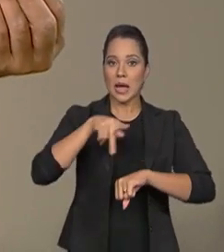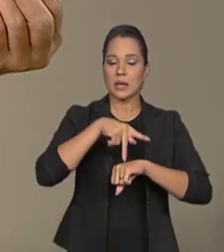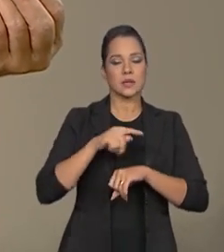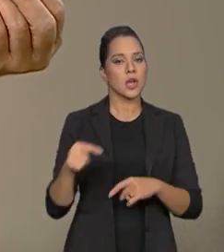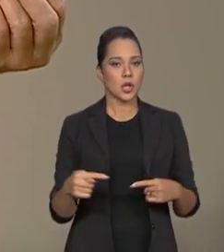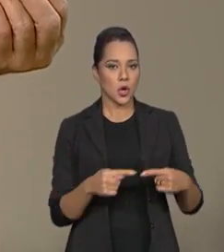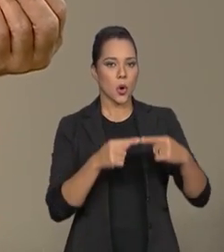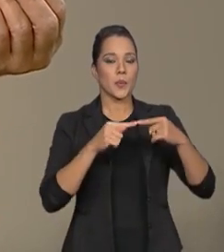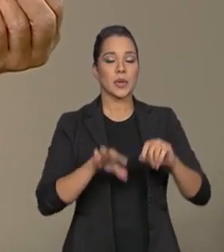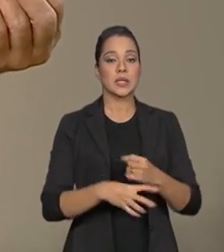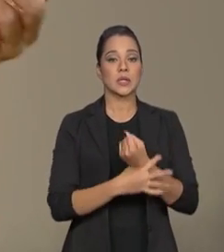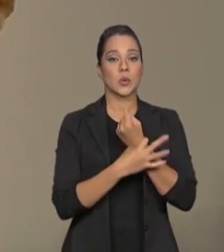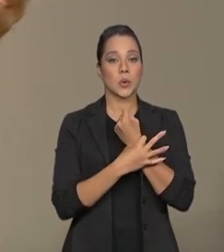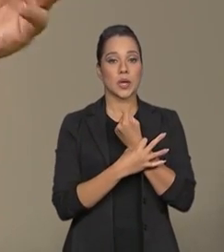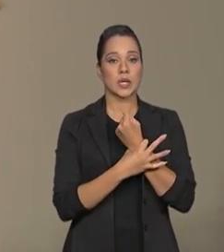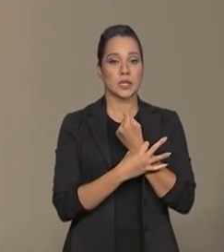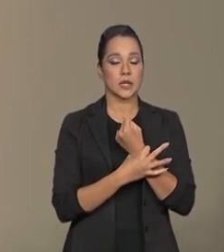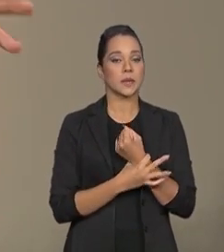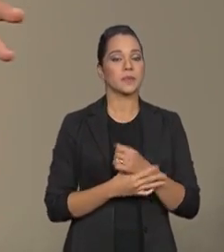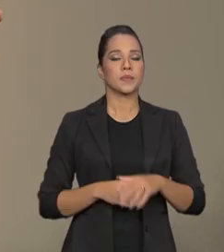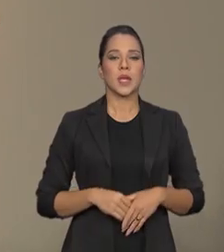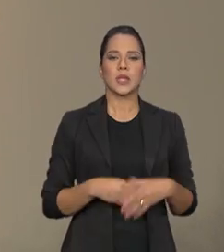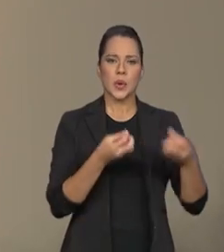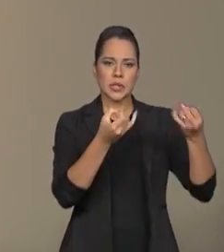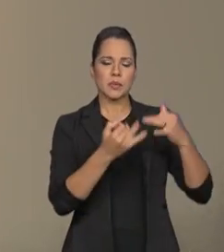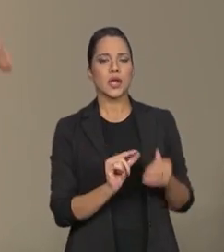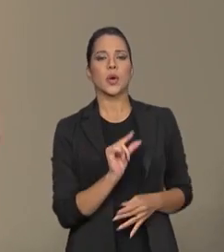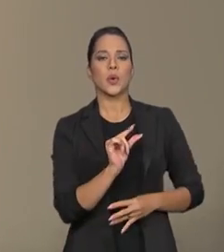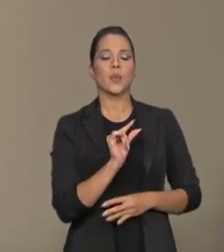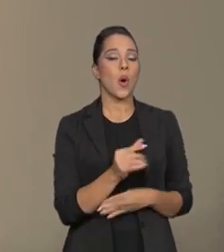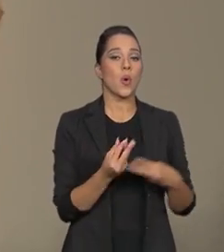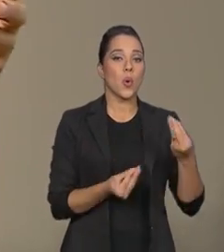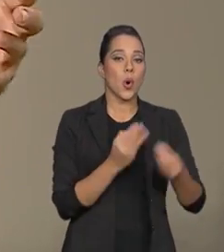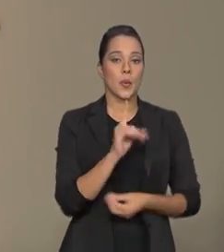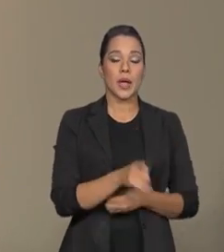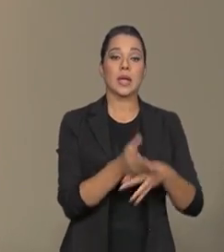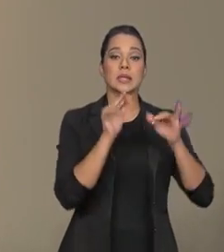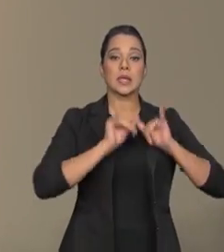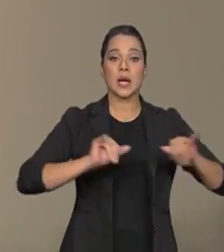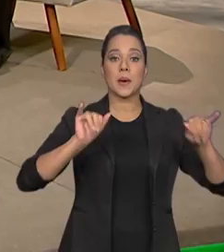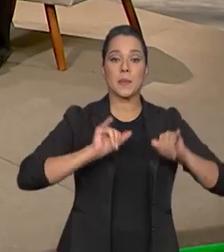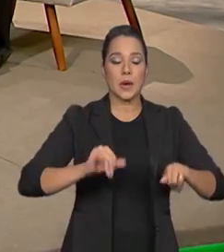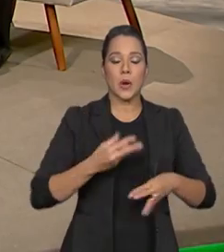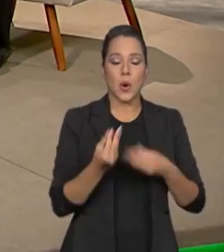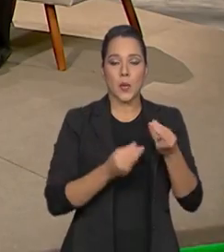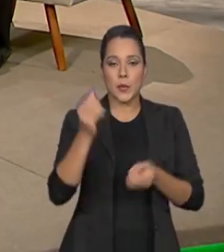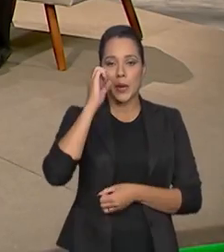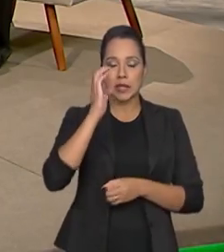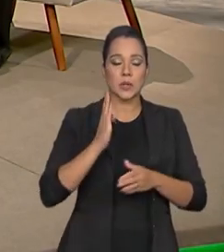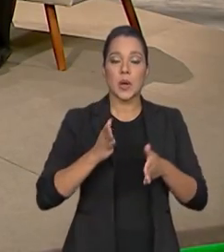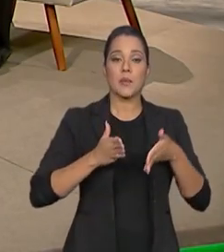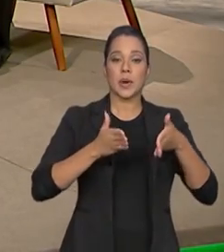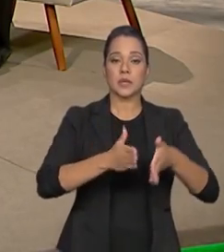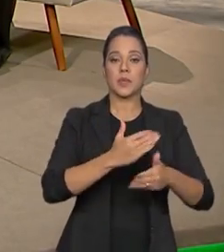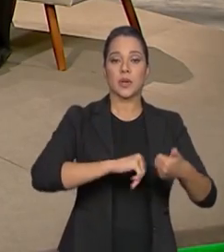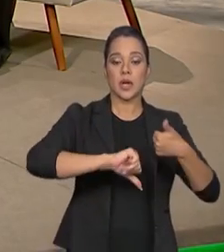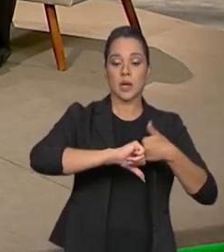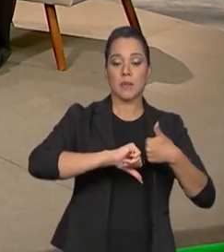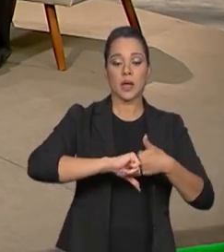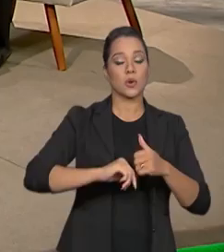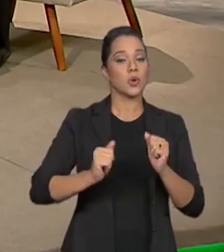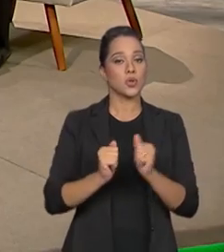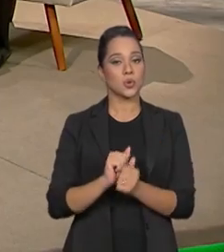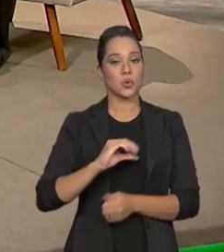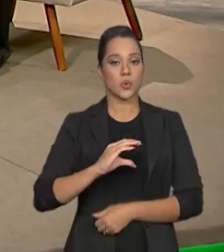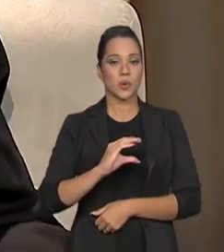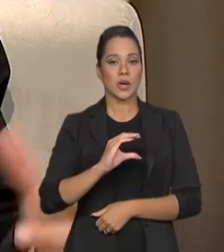à questão da segurança da certificação quanto para a gente um pouco presente como é que é essa campanha como é que dança na participação do Inmetro junto com a cena com